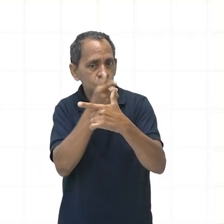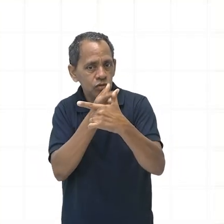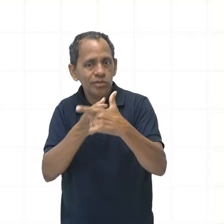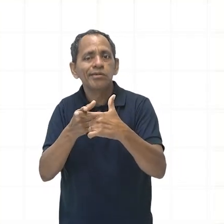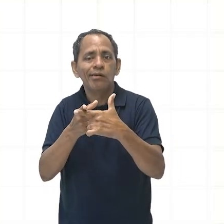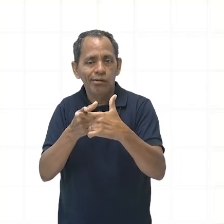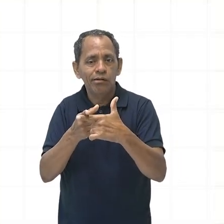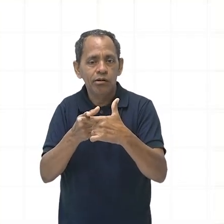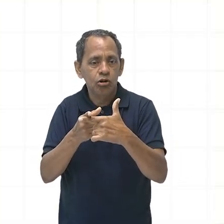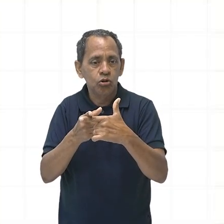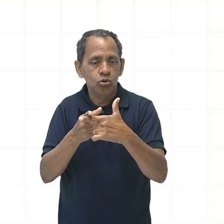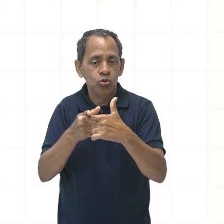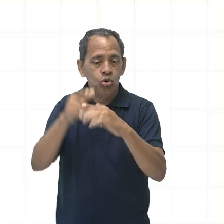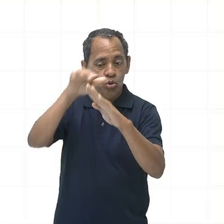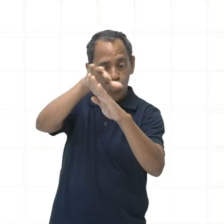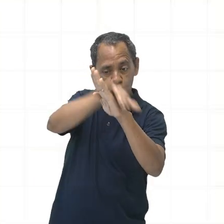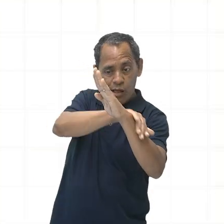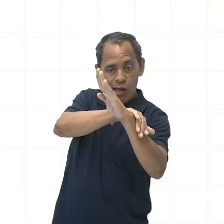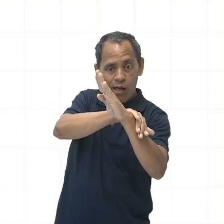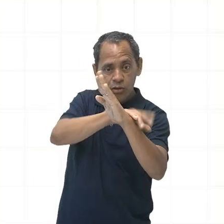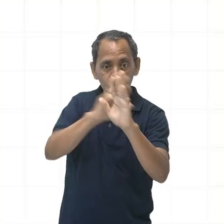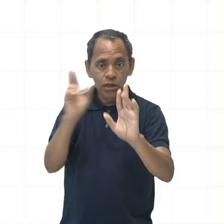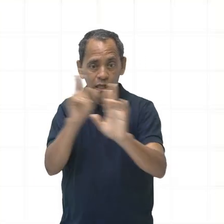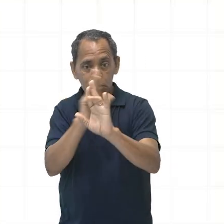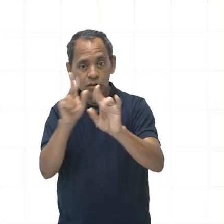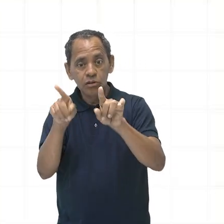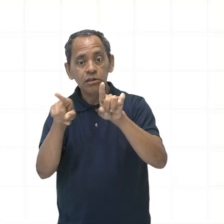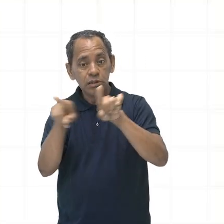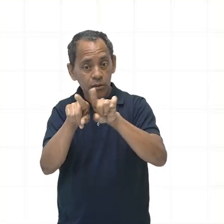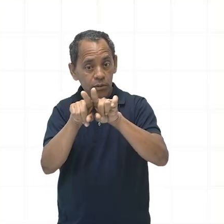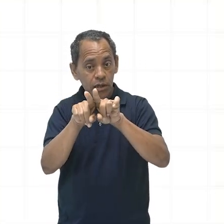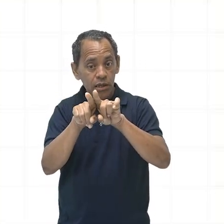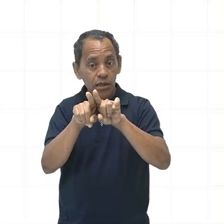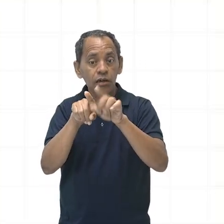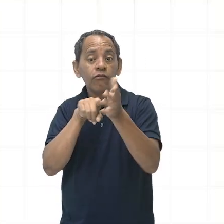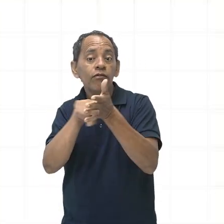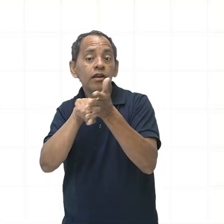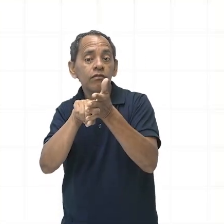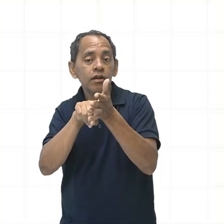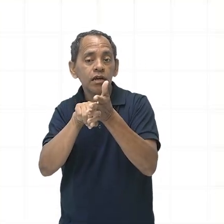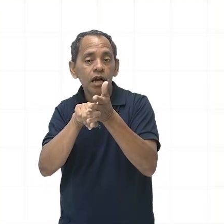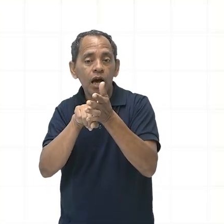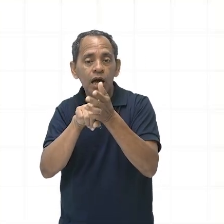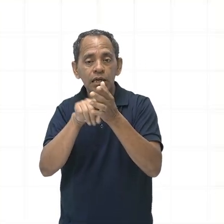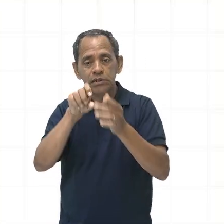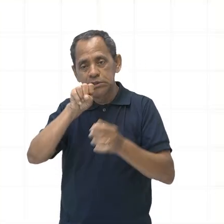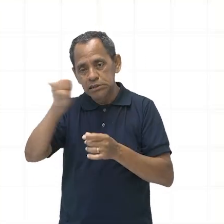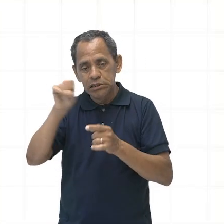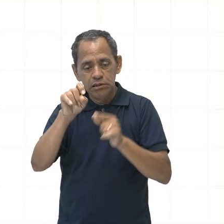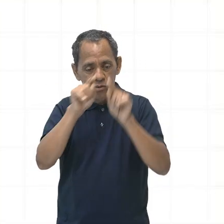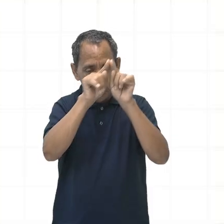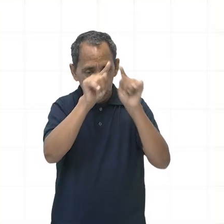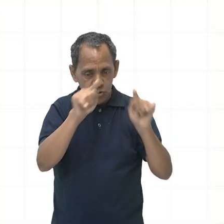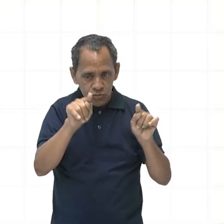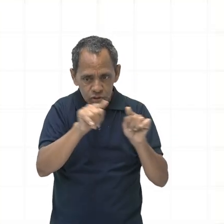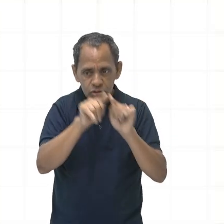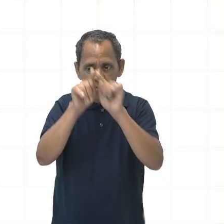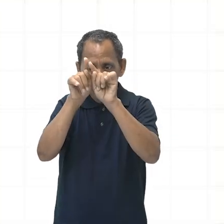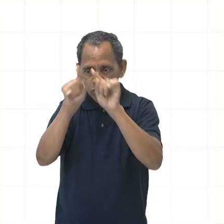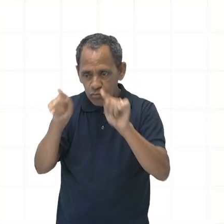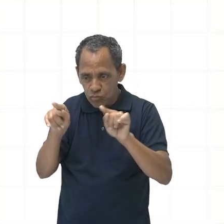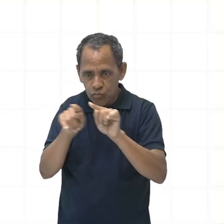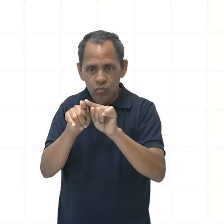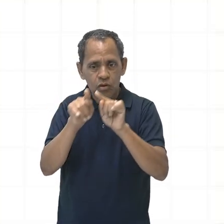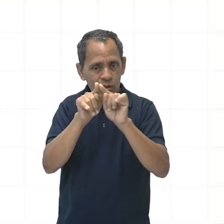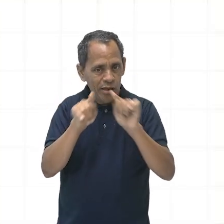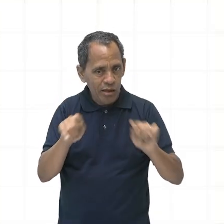são correspondentes e verificar se essas 3 divisões fornecem o mesmo número. Então,